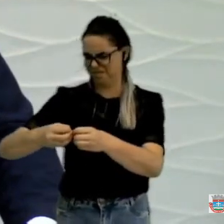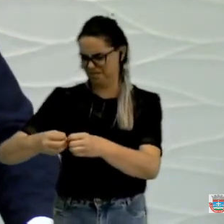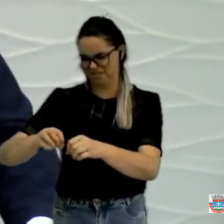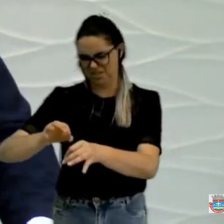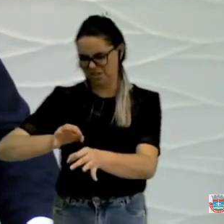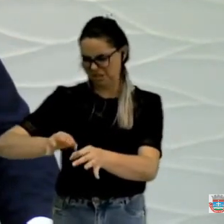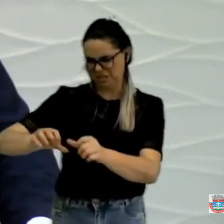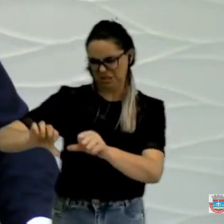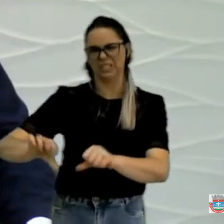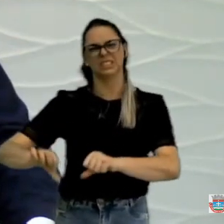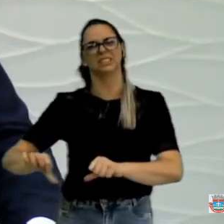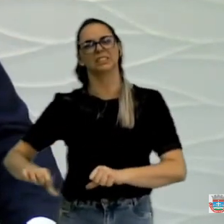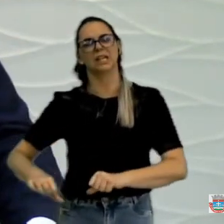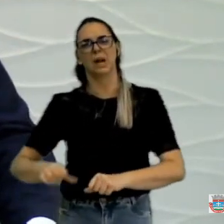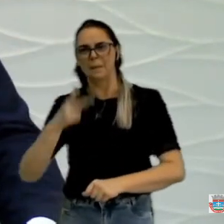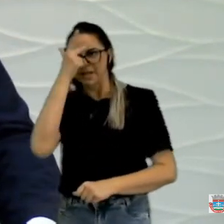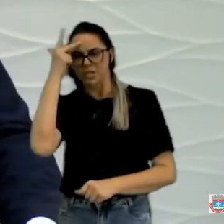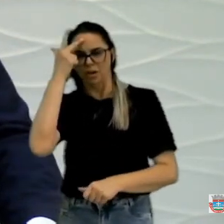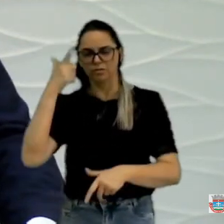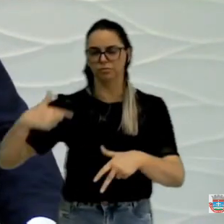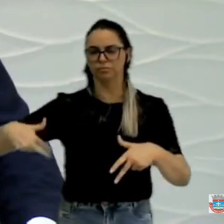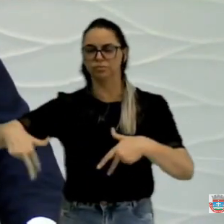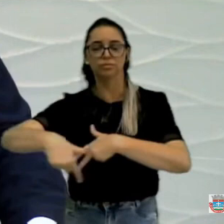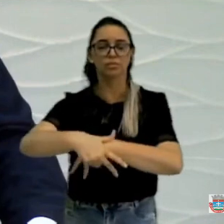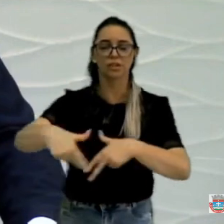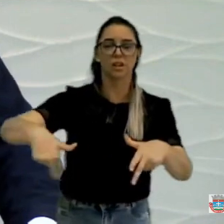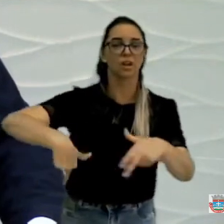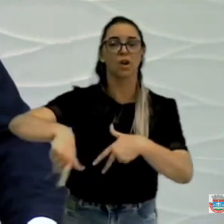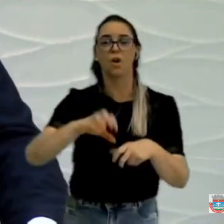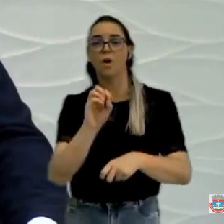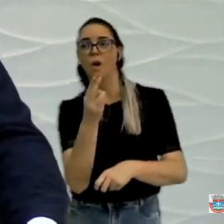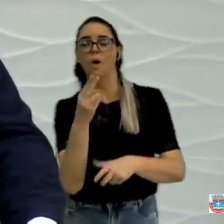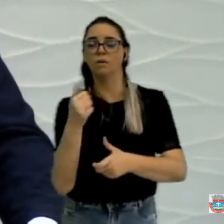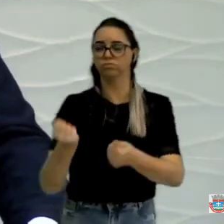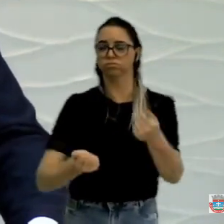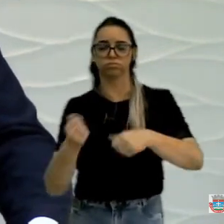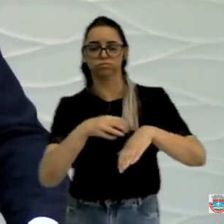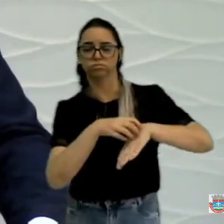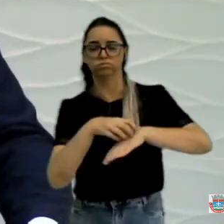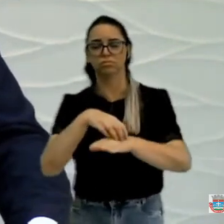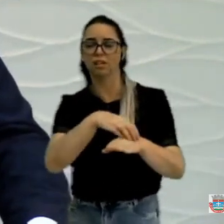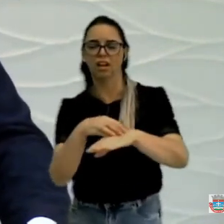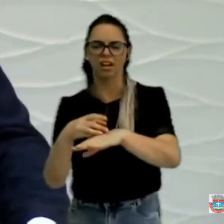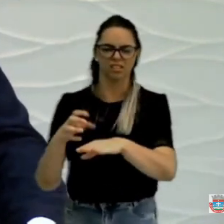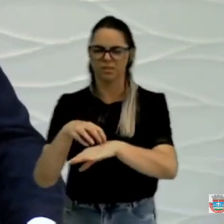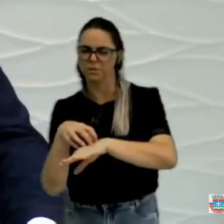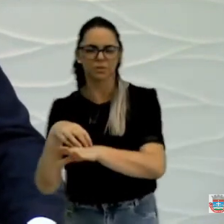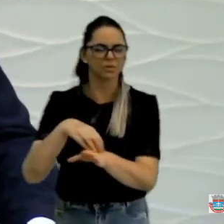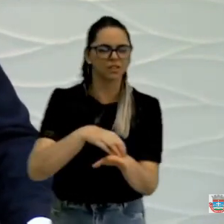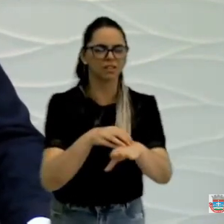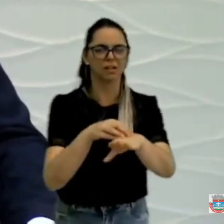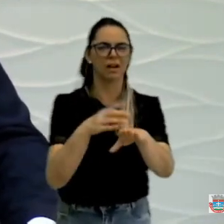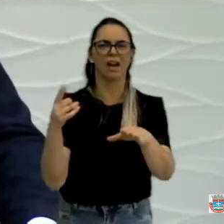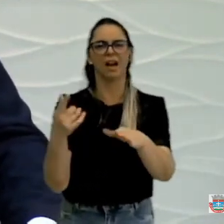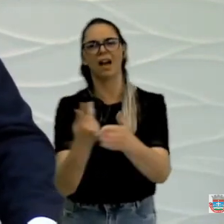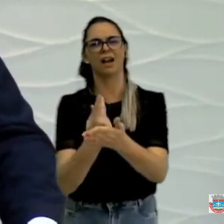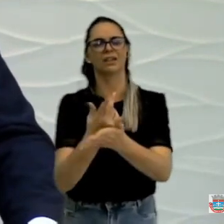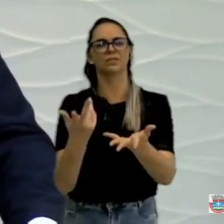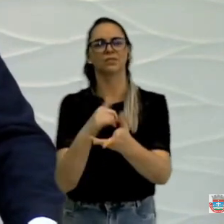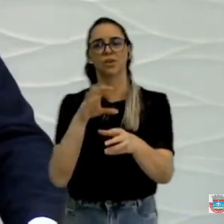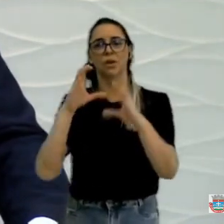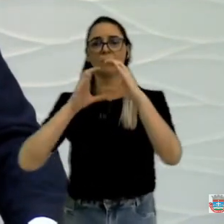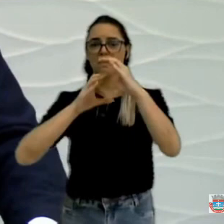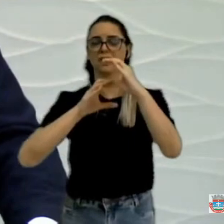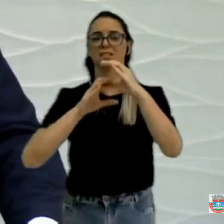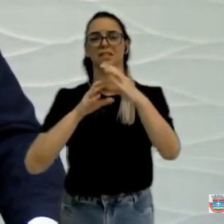das pessoas transitarem ali. A maioria dos carros anda tudo na contramão para não ter que passar pelos buracos que a Compesa deixou. Quando a gente